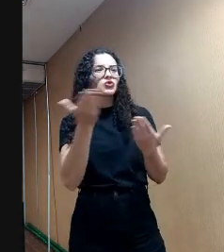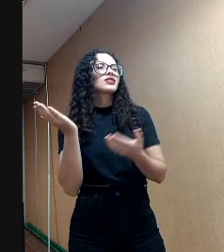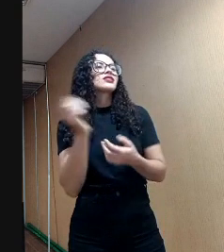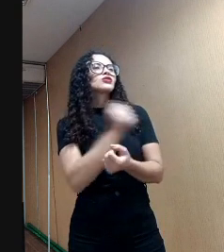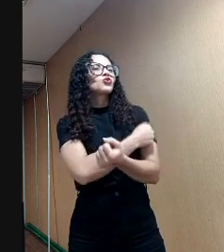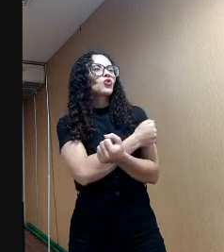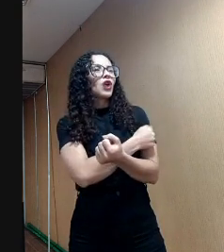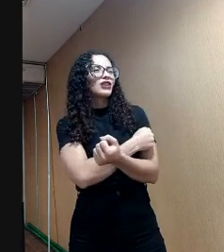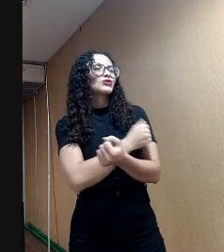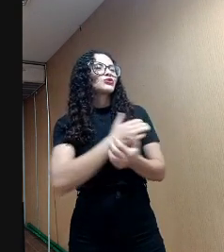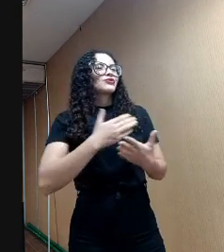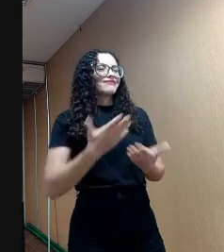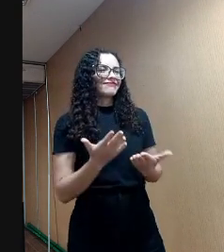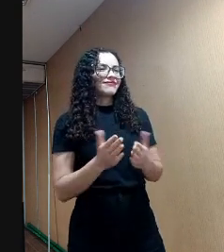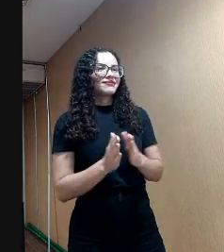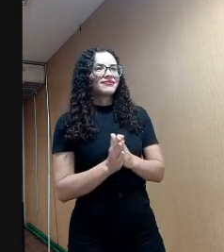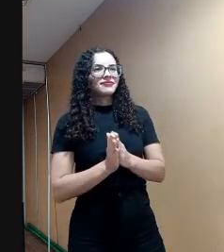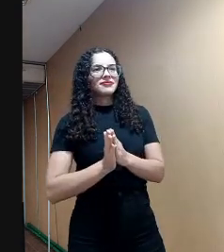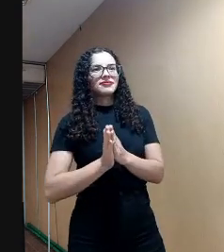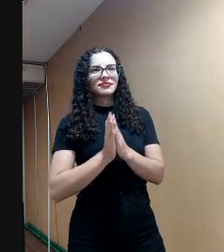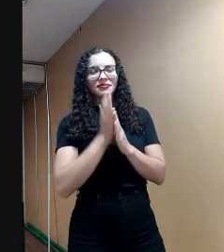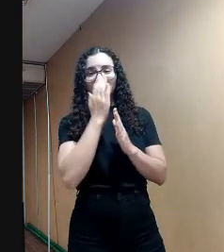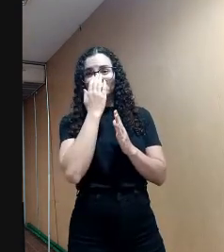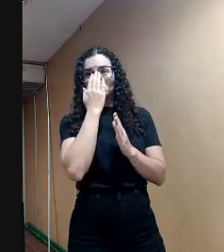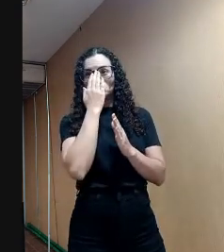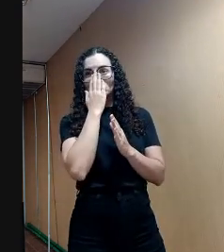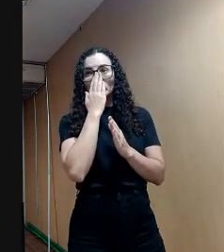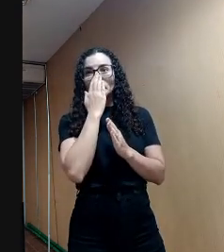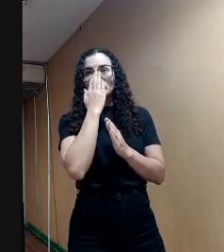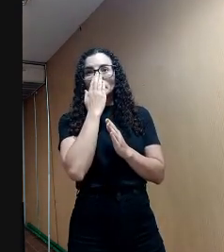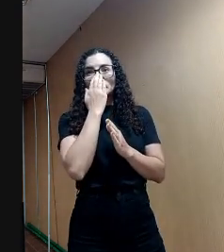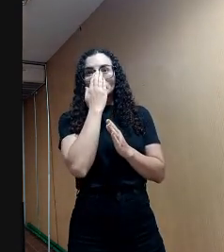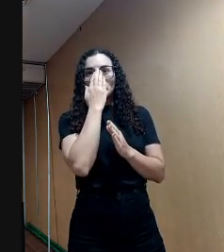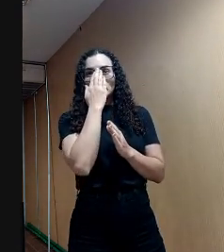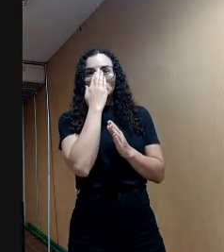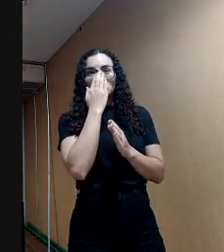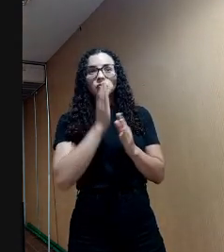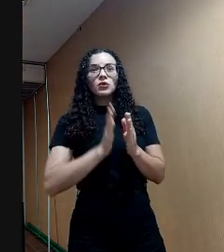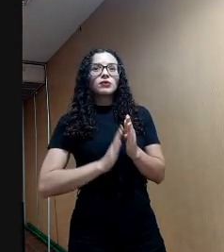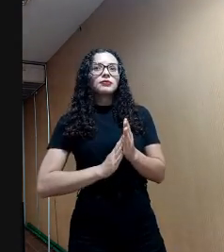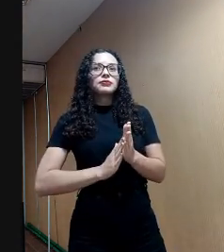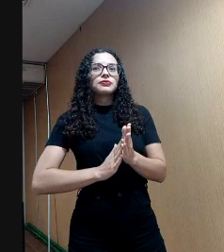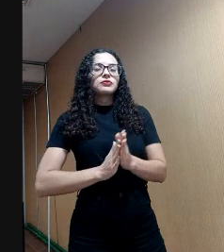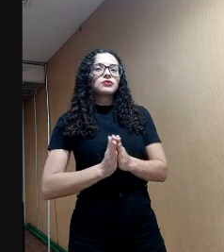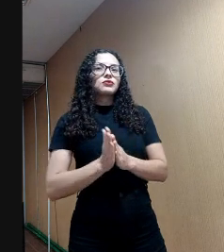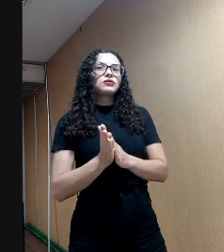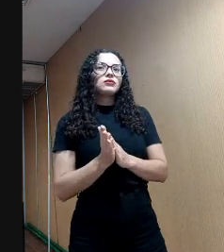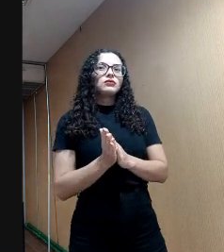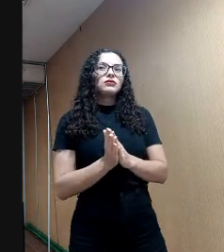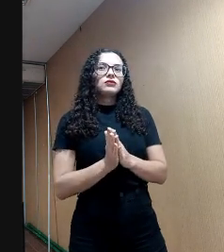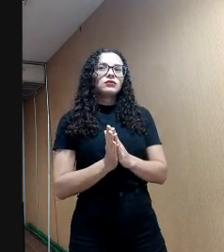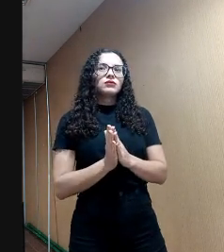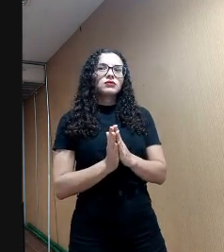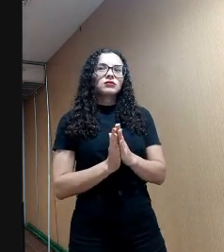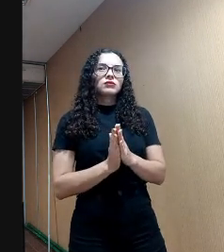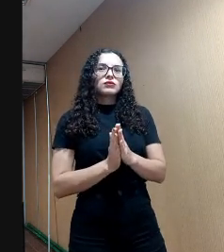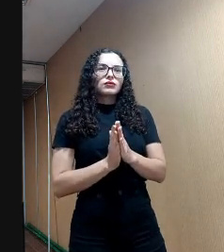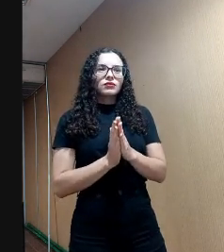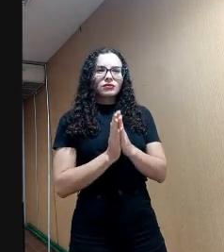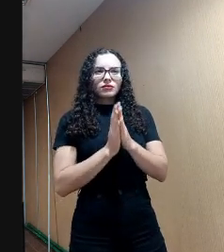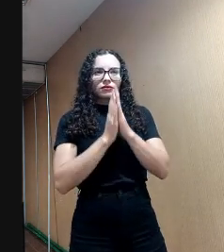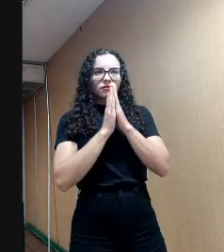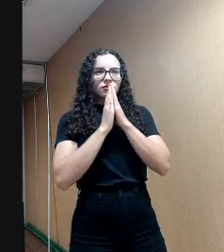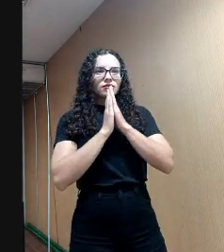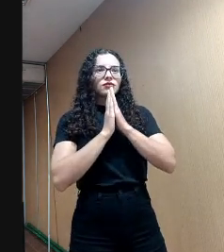trabalho fundamental. A realização de um evento com a participação direta dos estudantes é um diferencial, porque